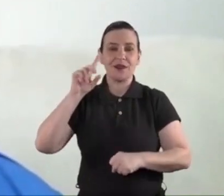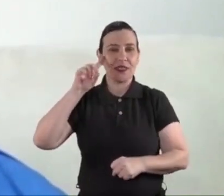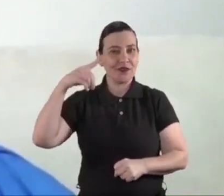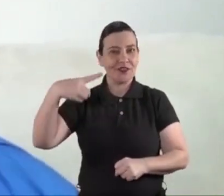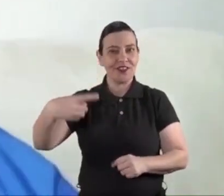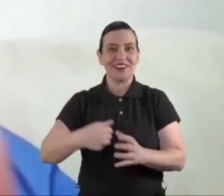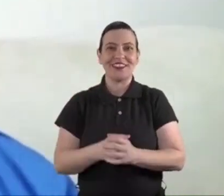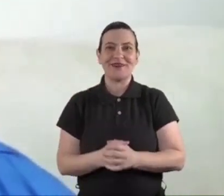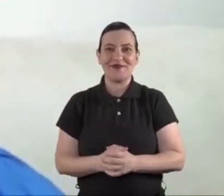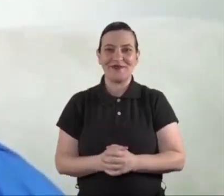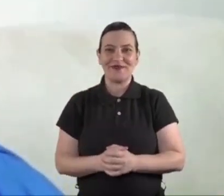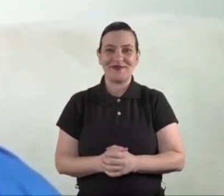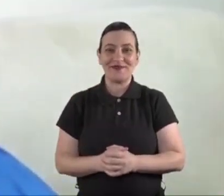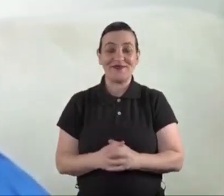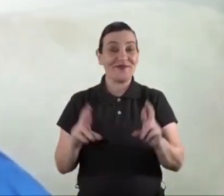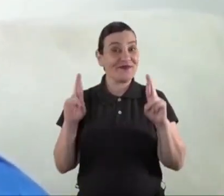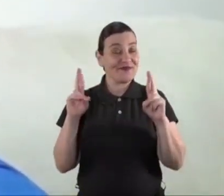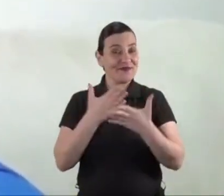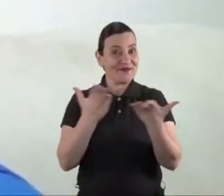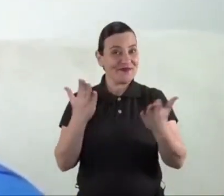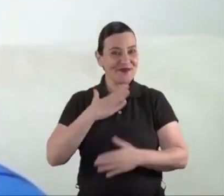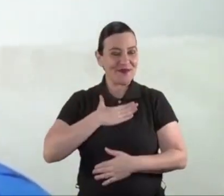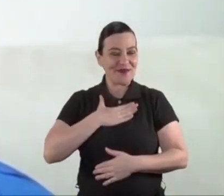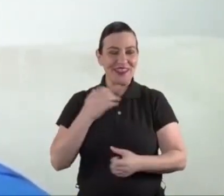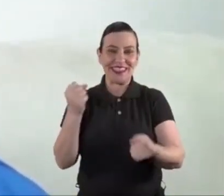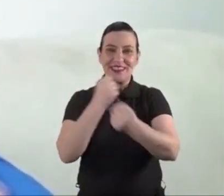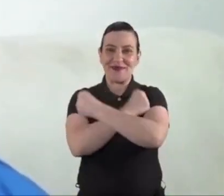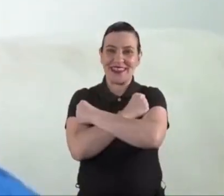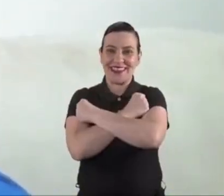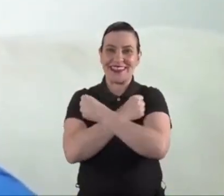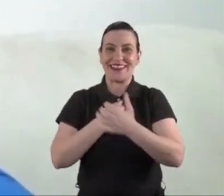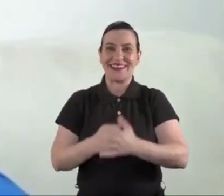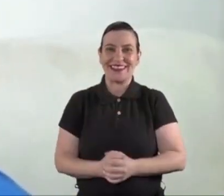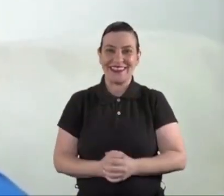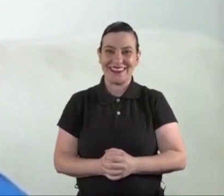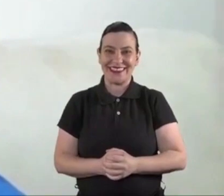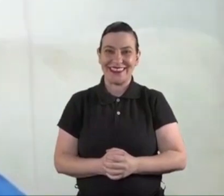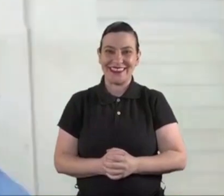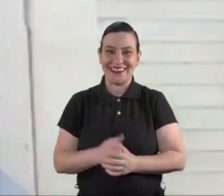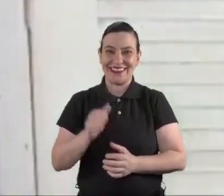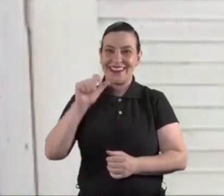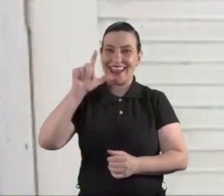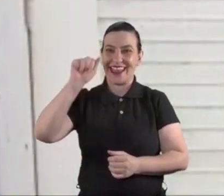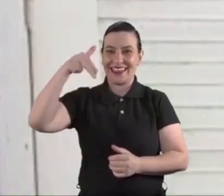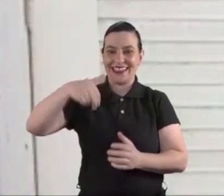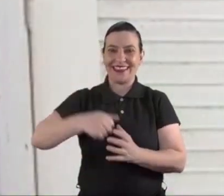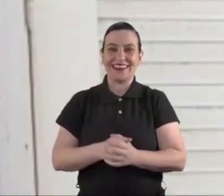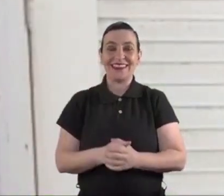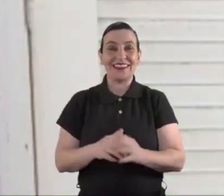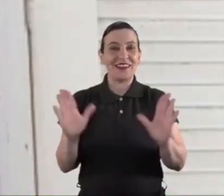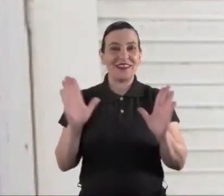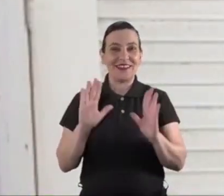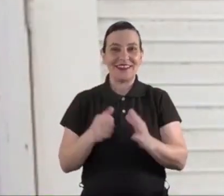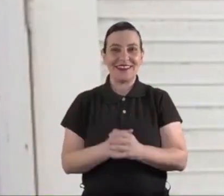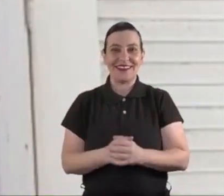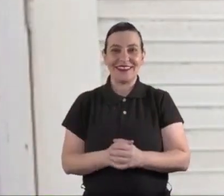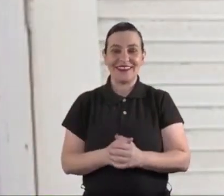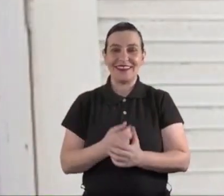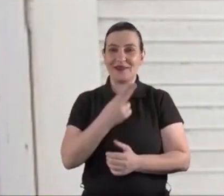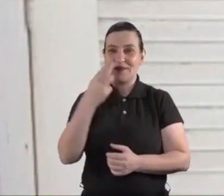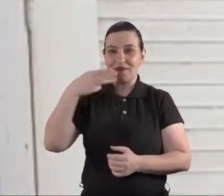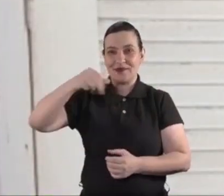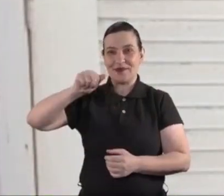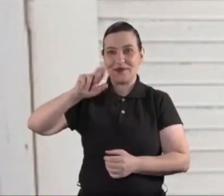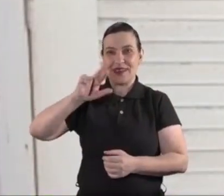dia, ok? Espero que tenham gostado, um grande abraço, Alan Volsky. Olá, meu nome é